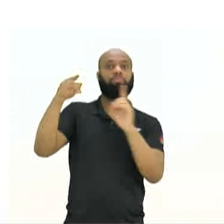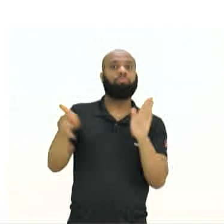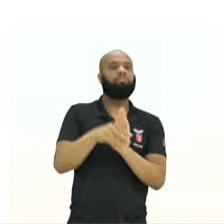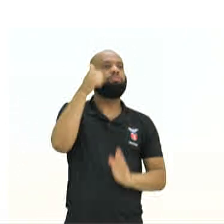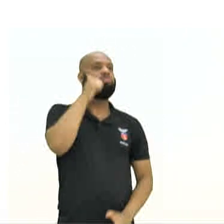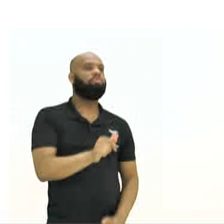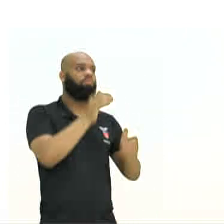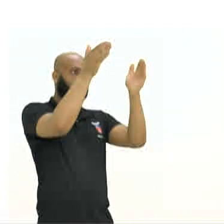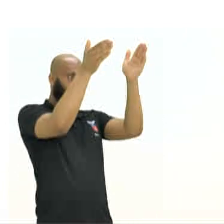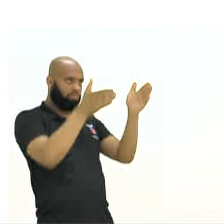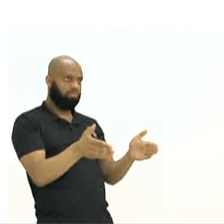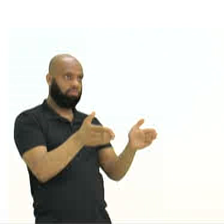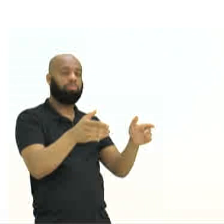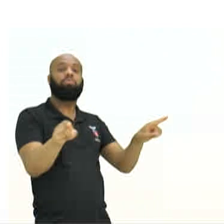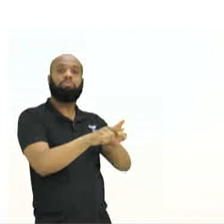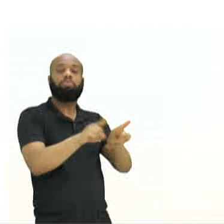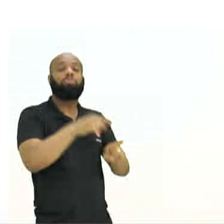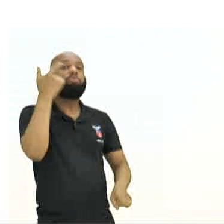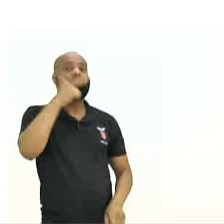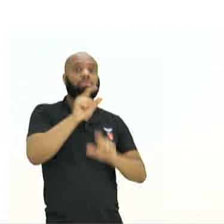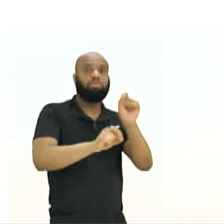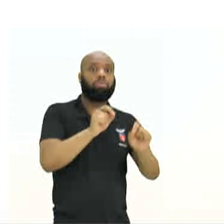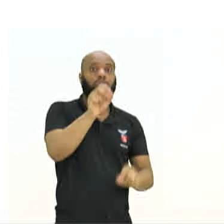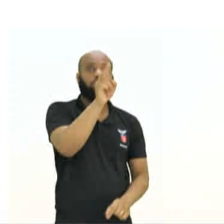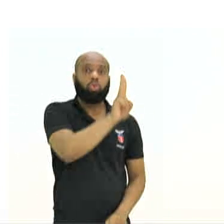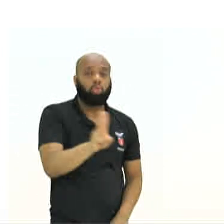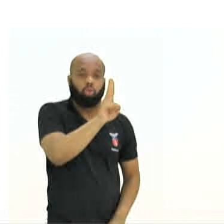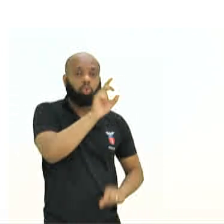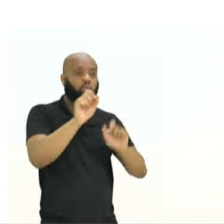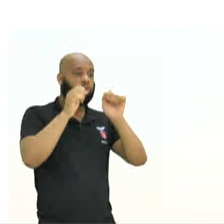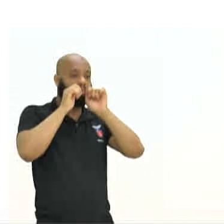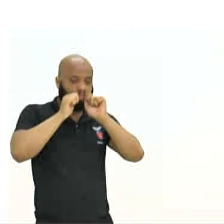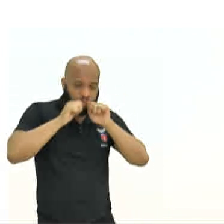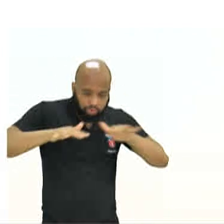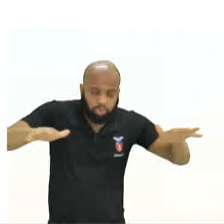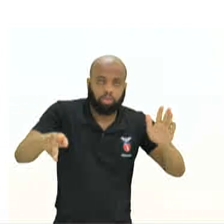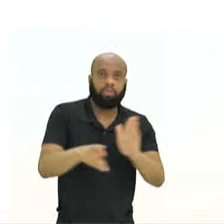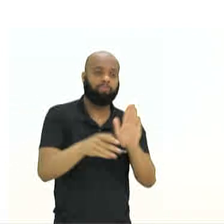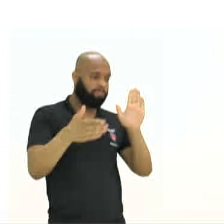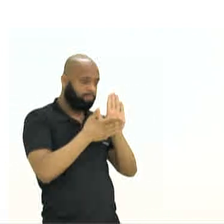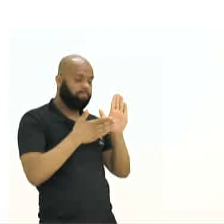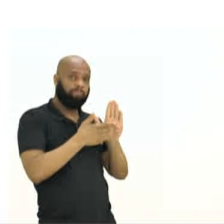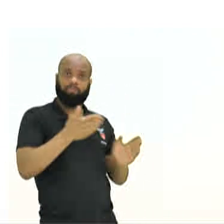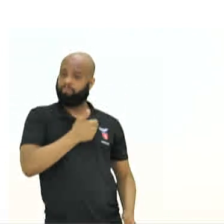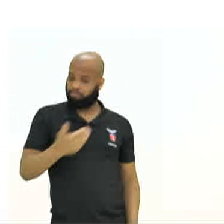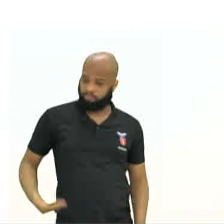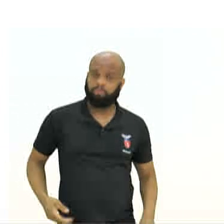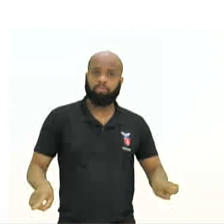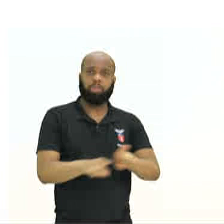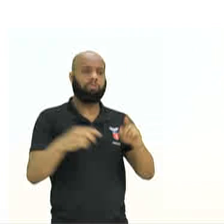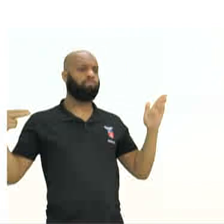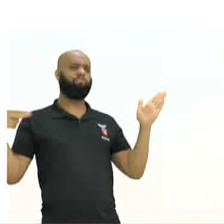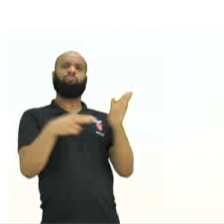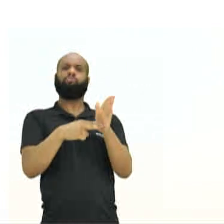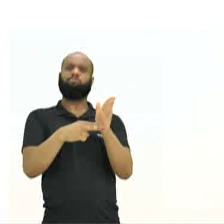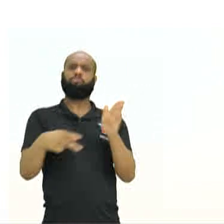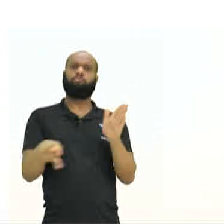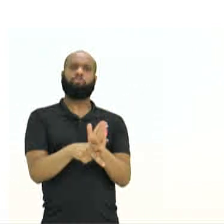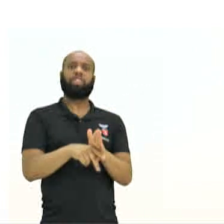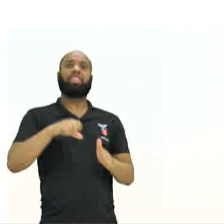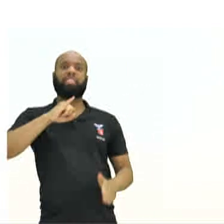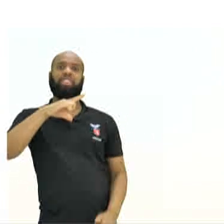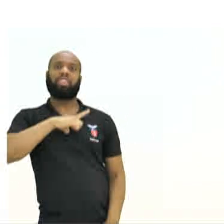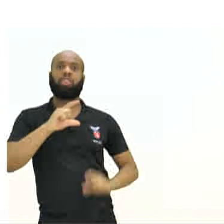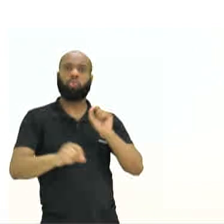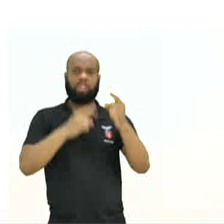mulher e passe a usá-la para difundir campanhas governamentais para a denúncia de agressão contra o